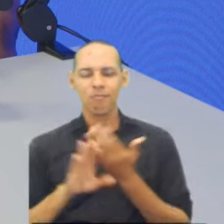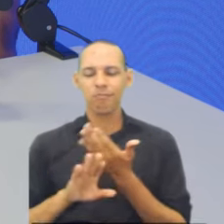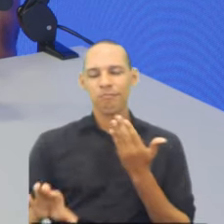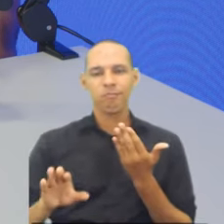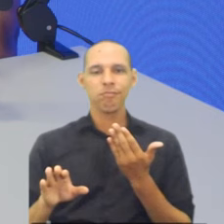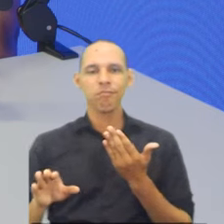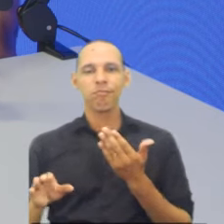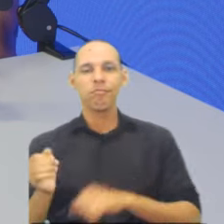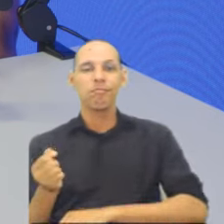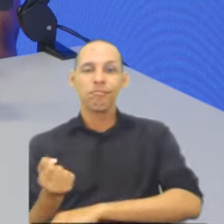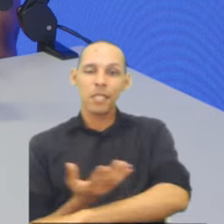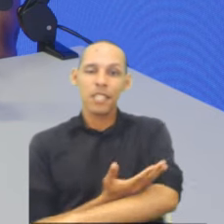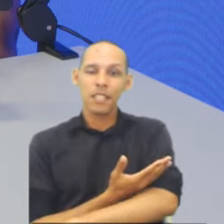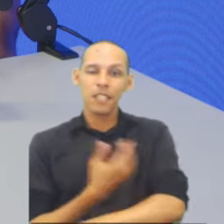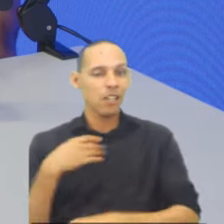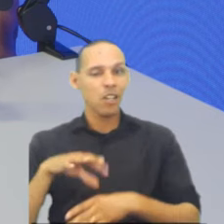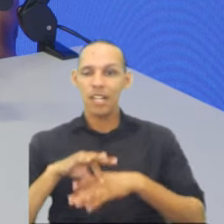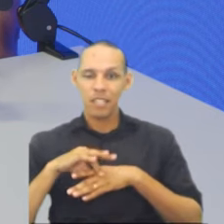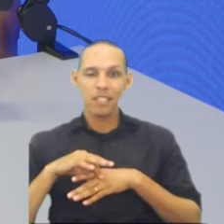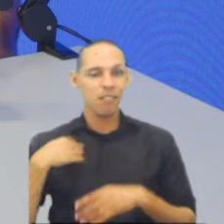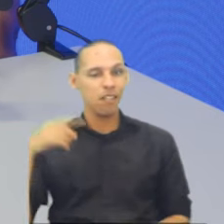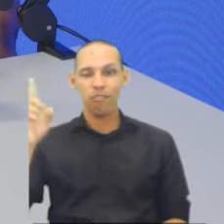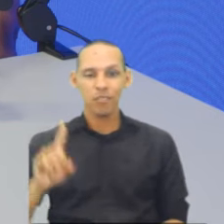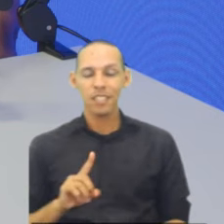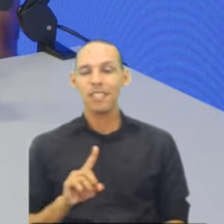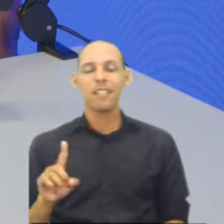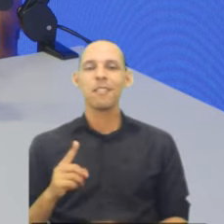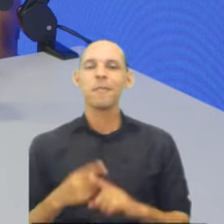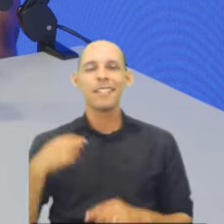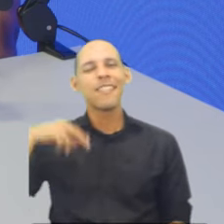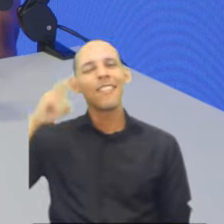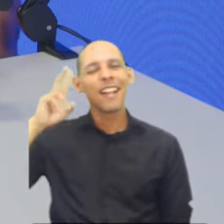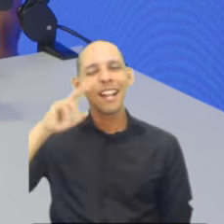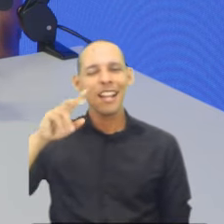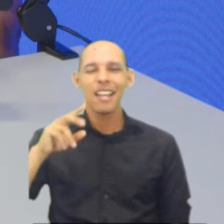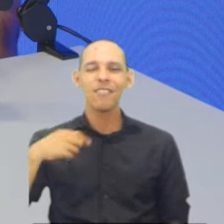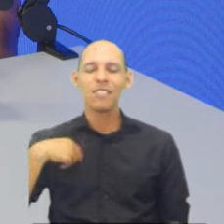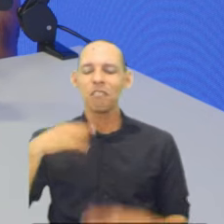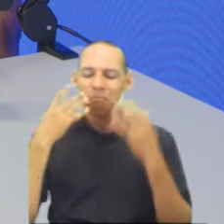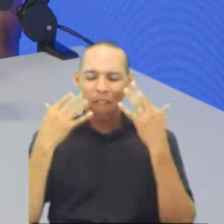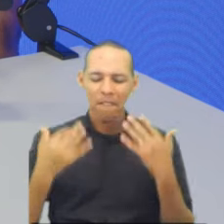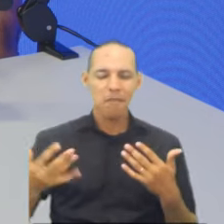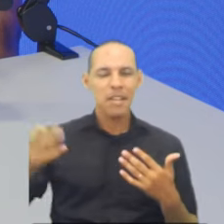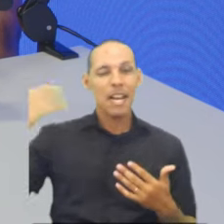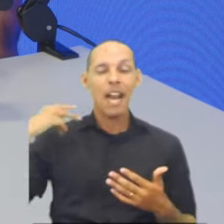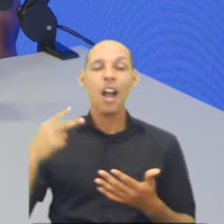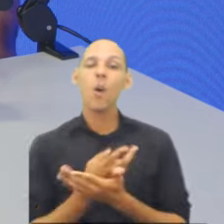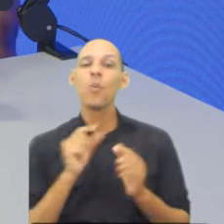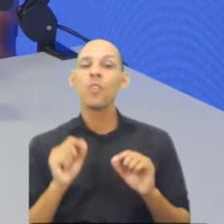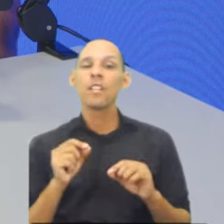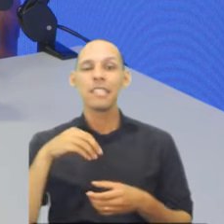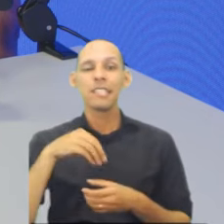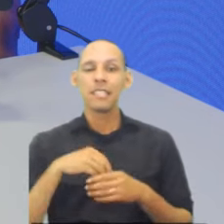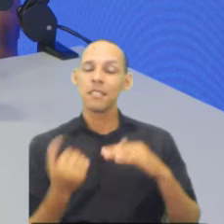excluída emocionalmente falando como líder e não como pessoa com deficiência uma história que eu lembro para contar que eu chorei que foi foi quando